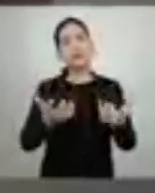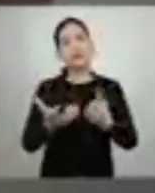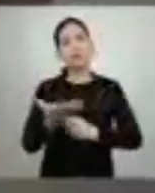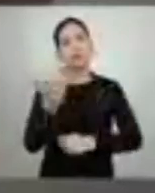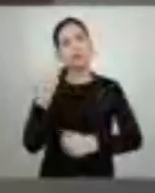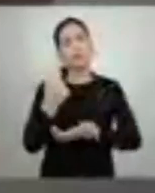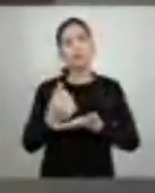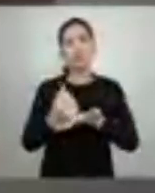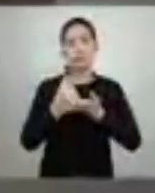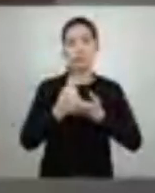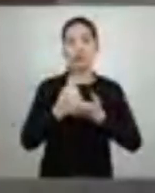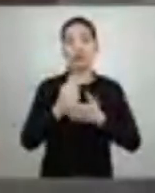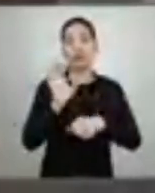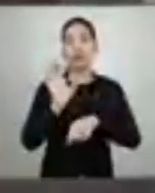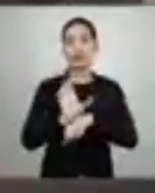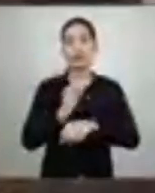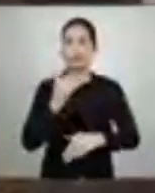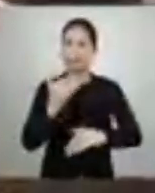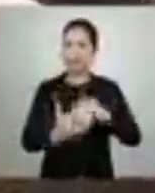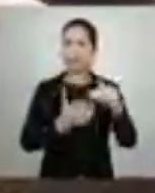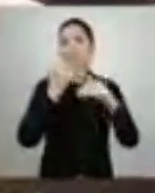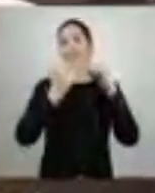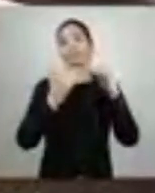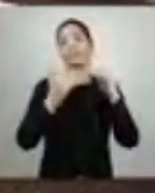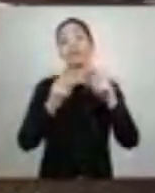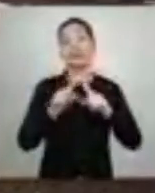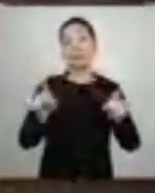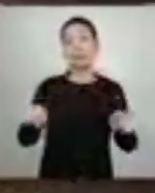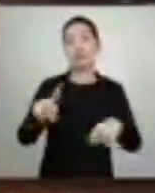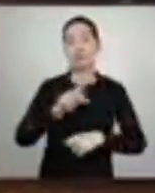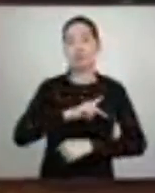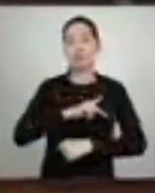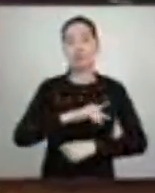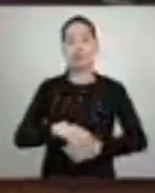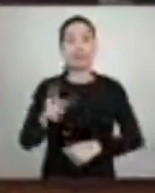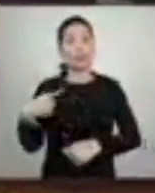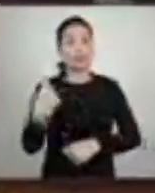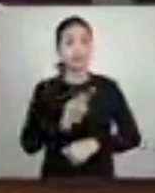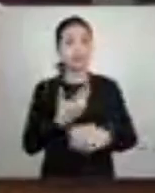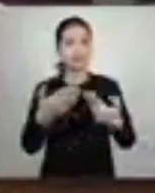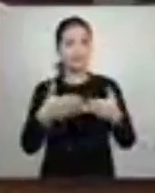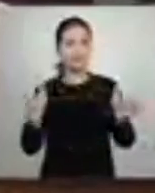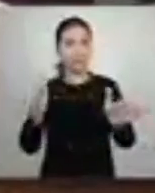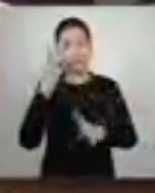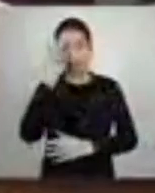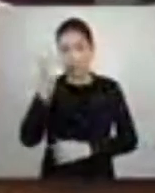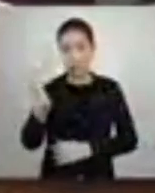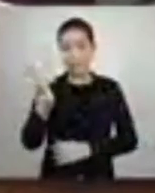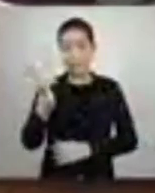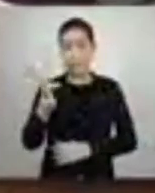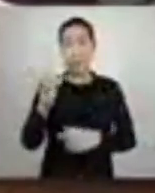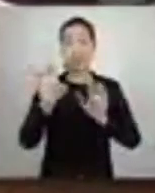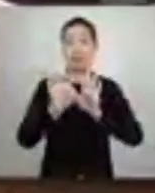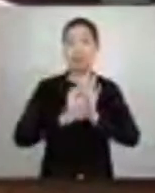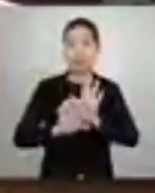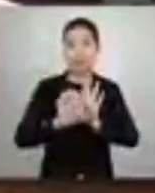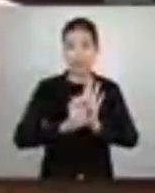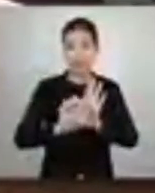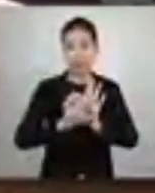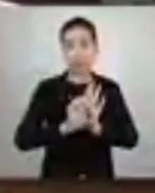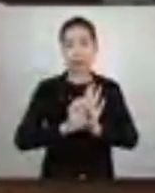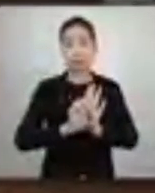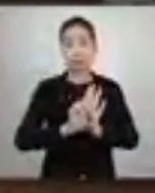nosso Estado a crescer como servidores públicos. Nós estaremos abrindo, a partir de amanhã, o